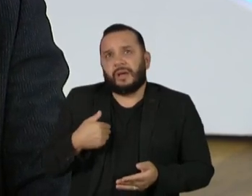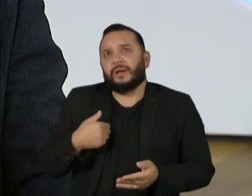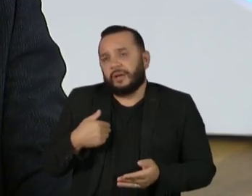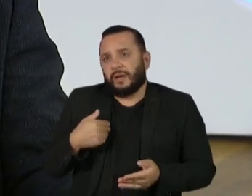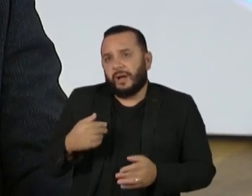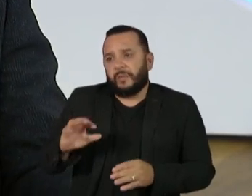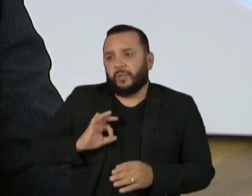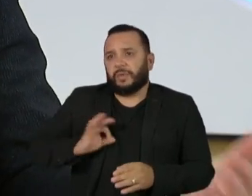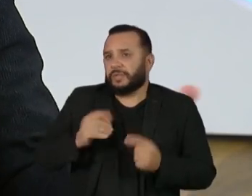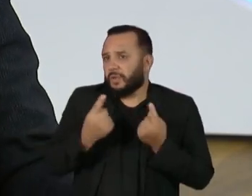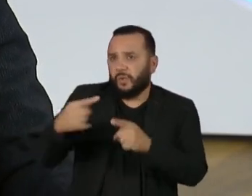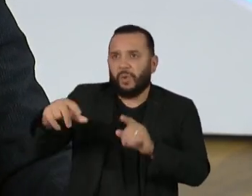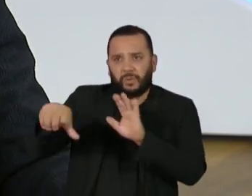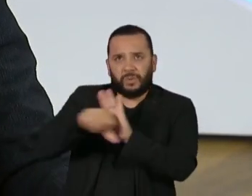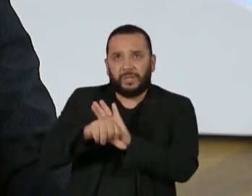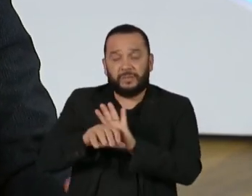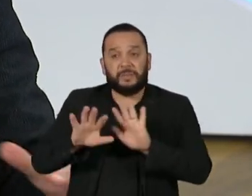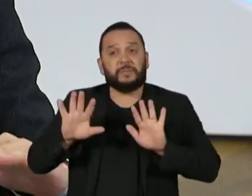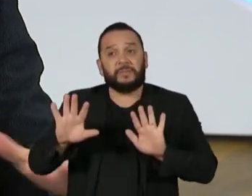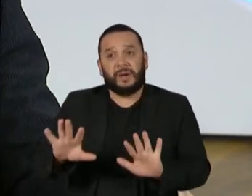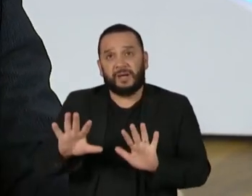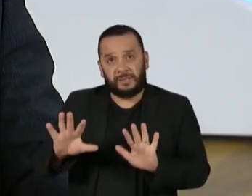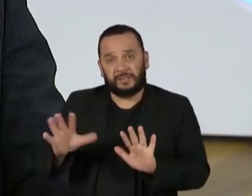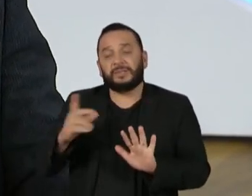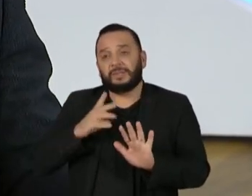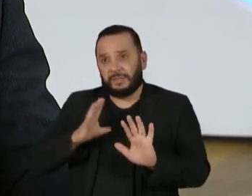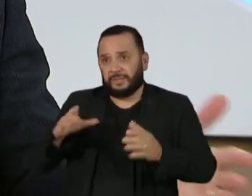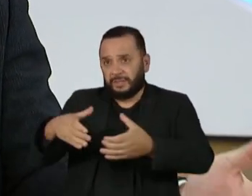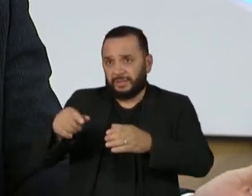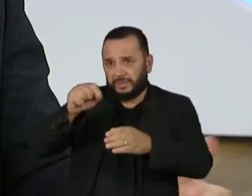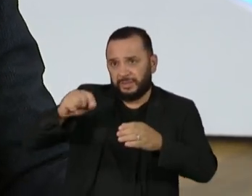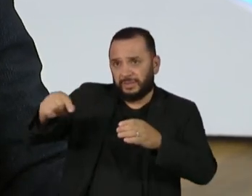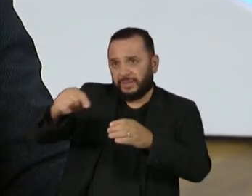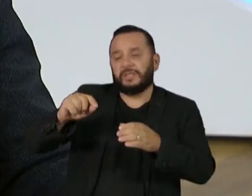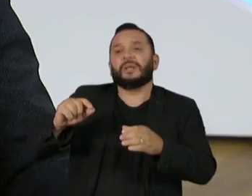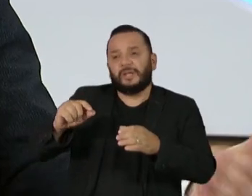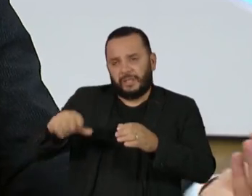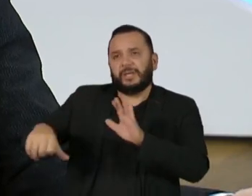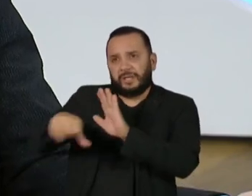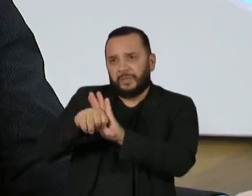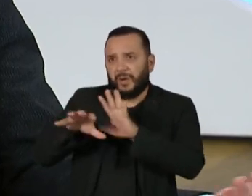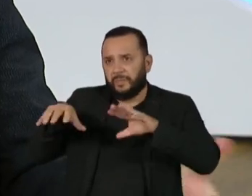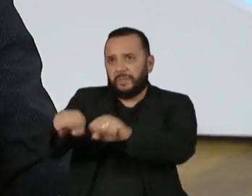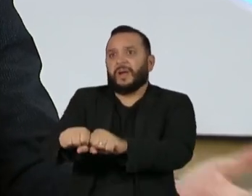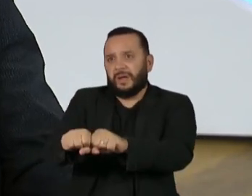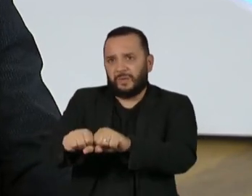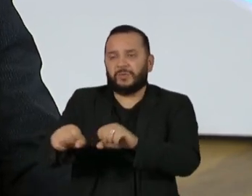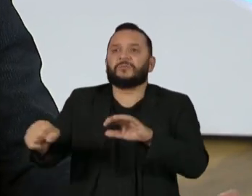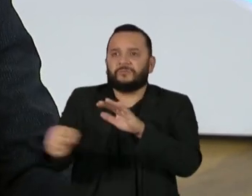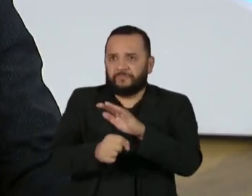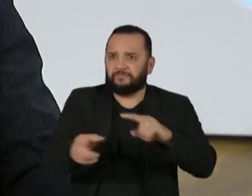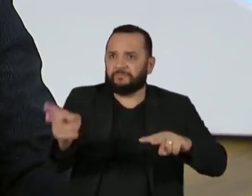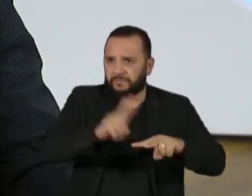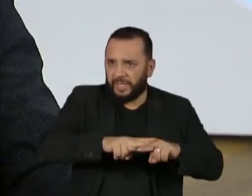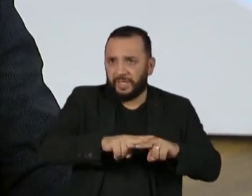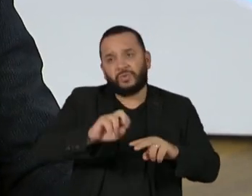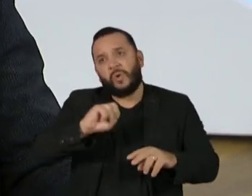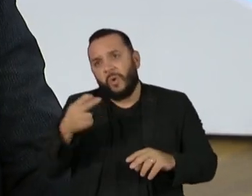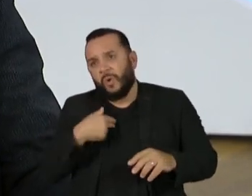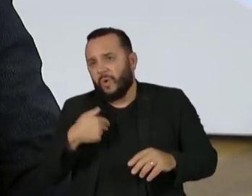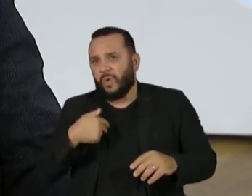Combate o crime agora se dentro do número de criminosos detidos pela polícia ou que acabam lamentavelmente entrando